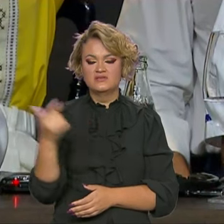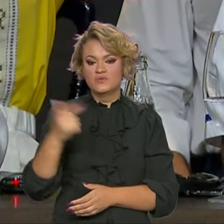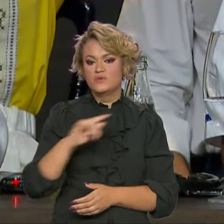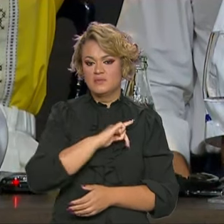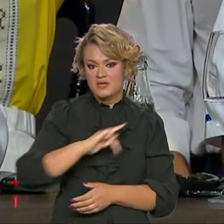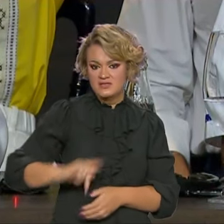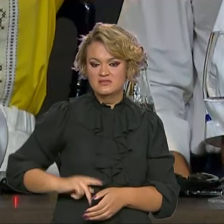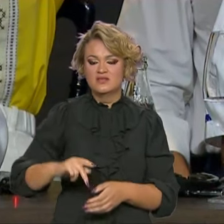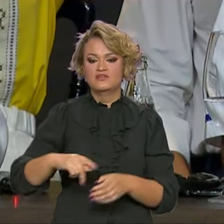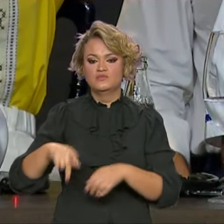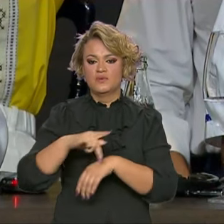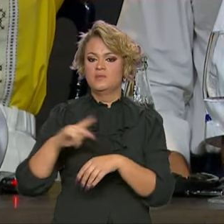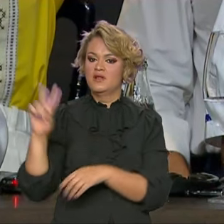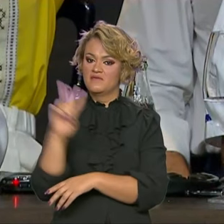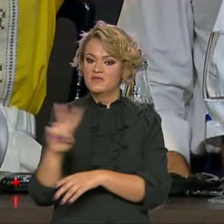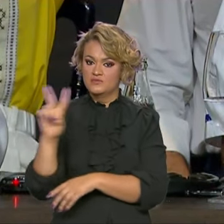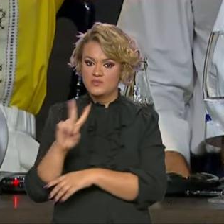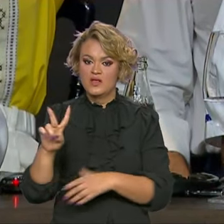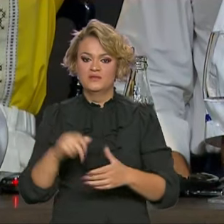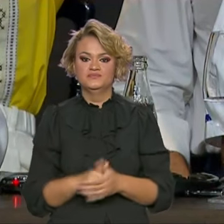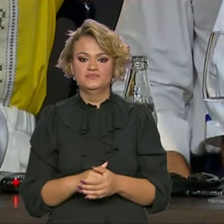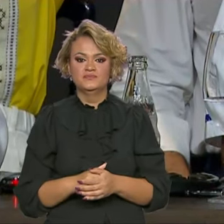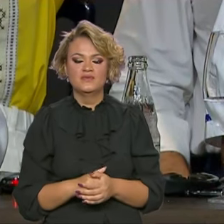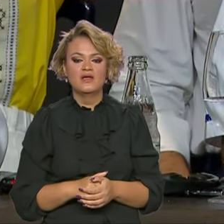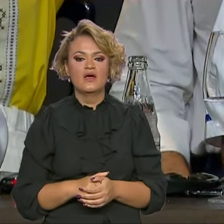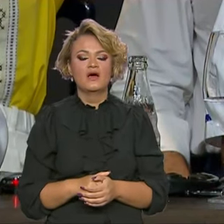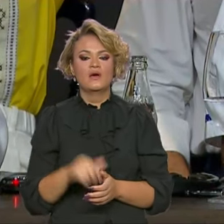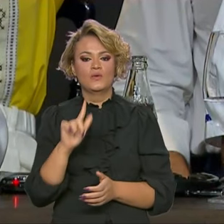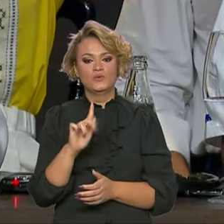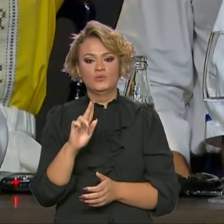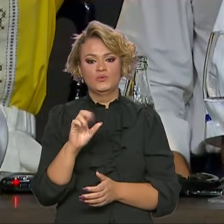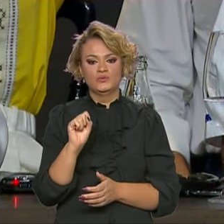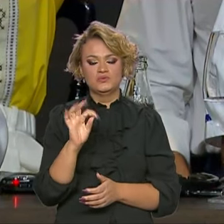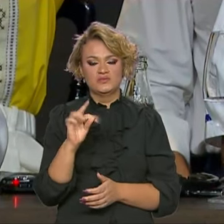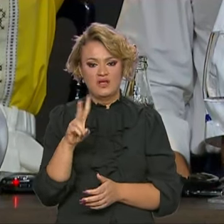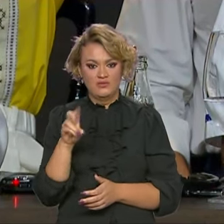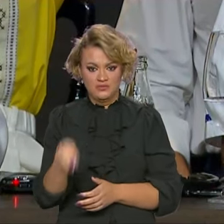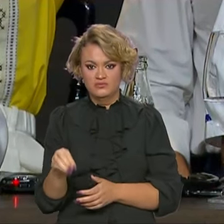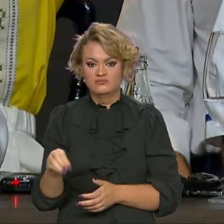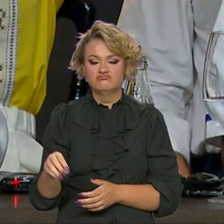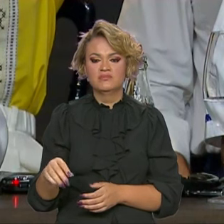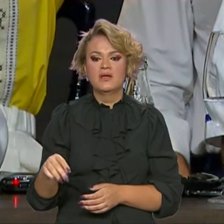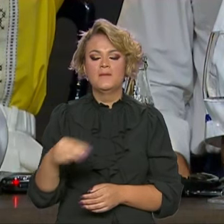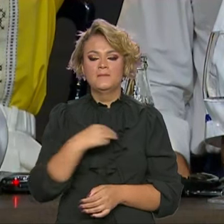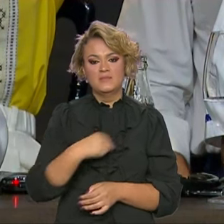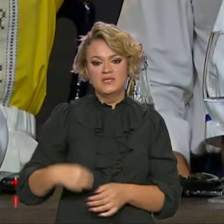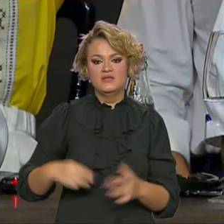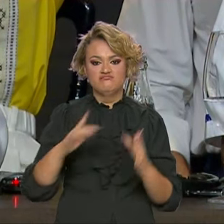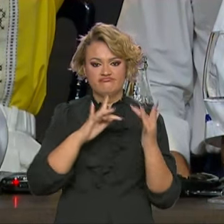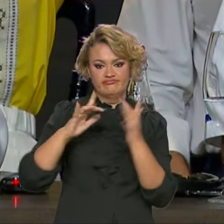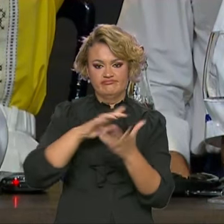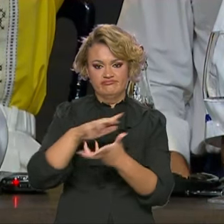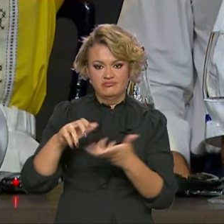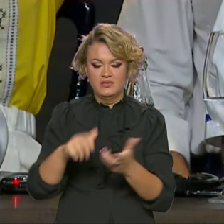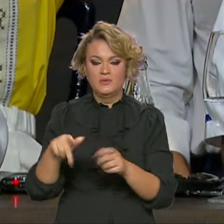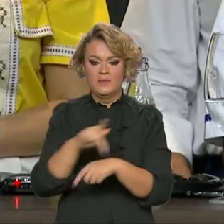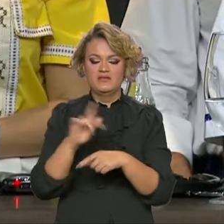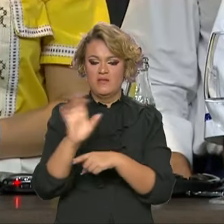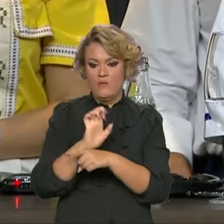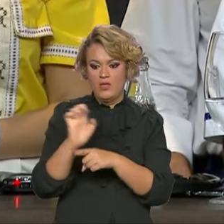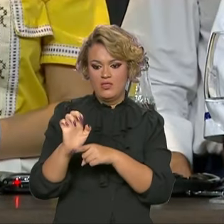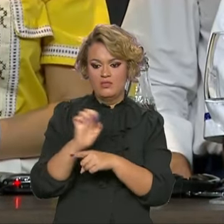República Bolivariana da Venezuela, Gustavo Manrique Miranda, ministro das Relações Exteriores da República do